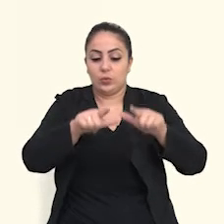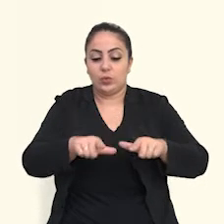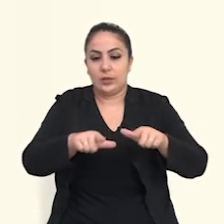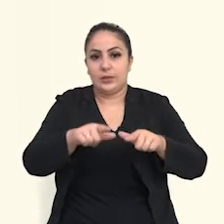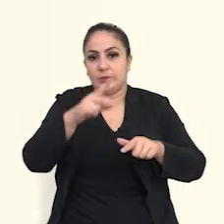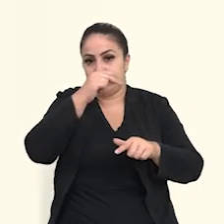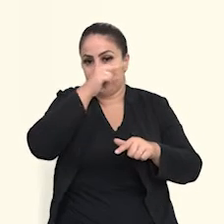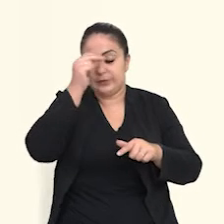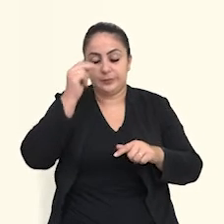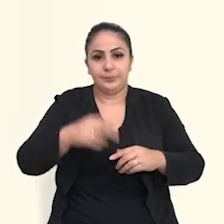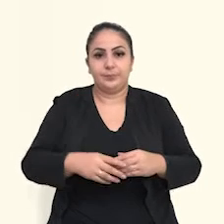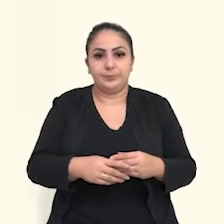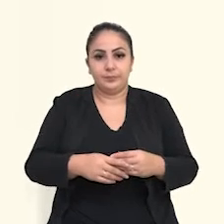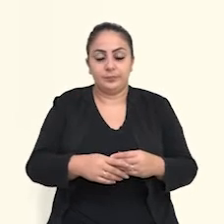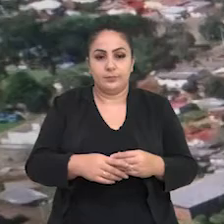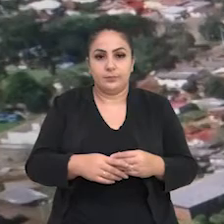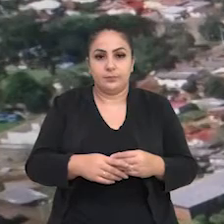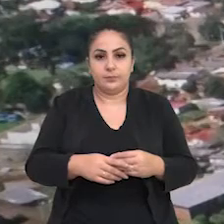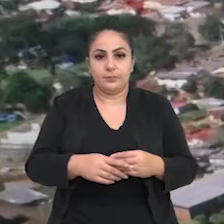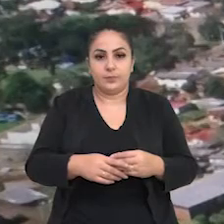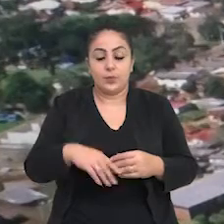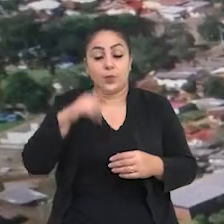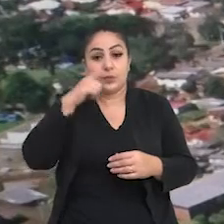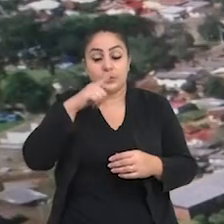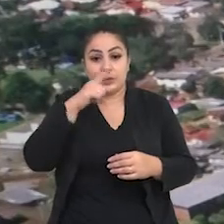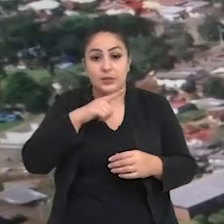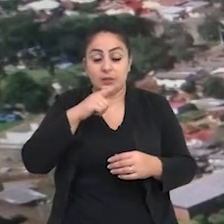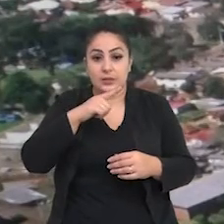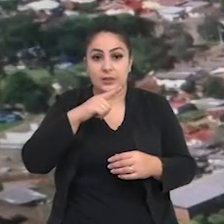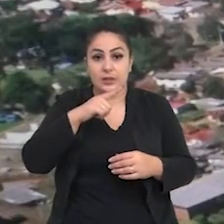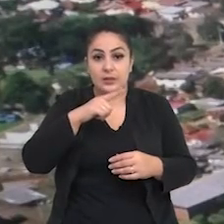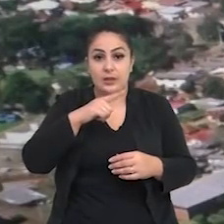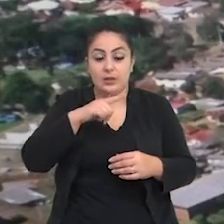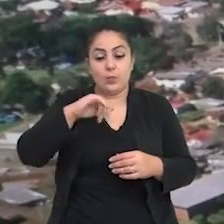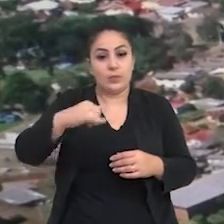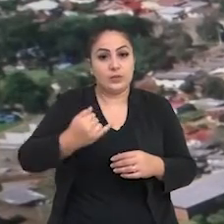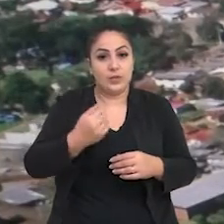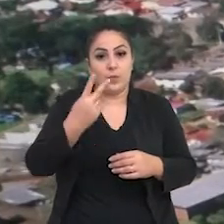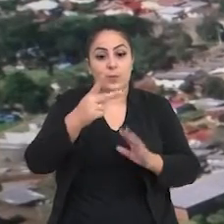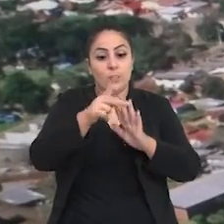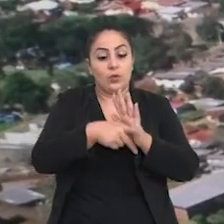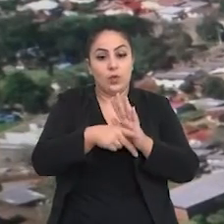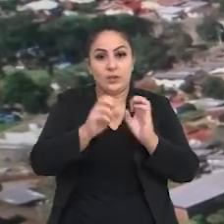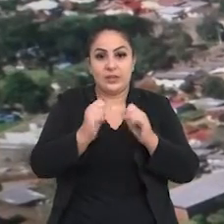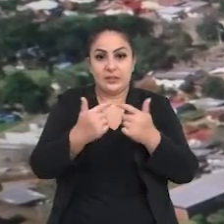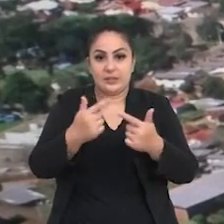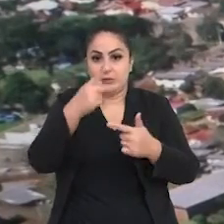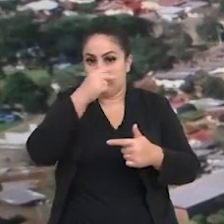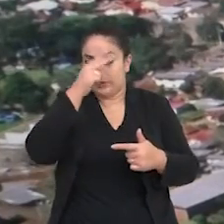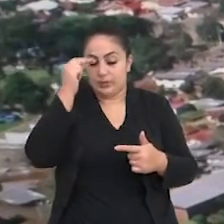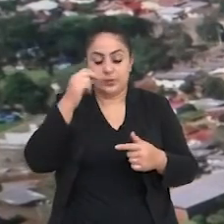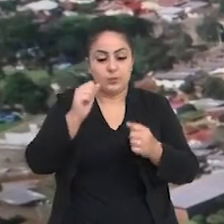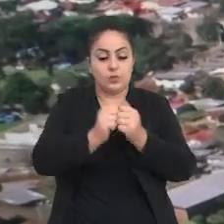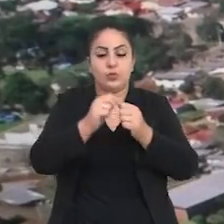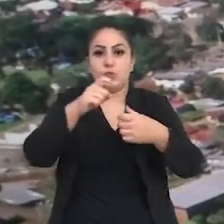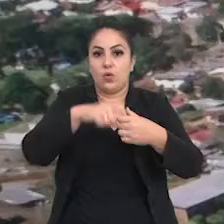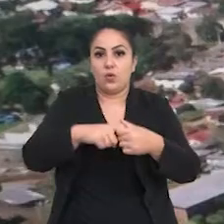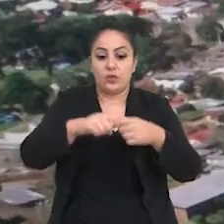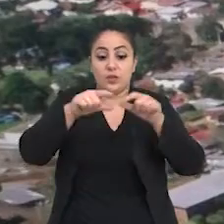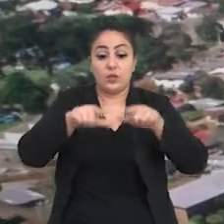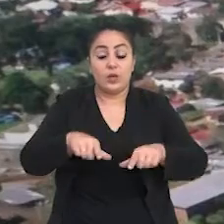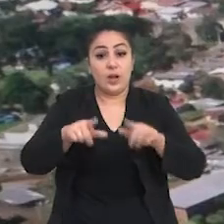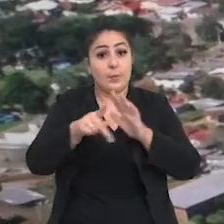os espaços do município. Oportunizar um protocolo de ações do executivo em convênios